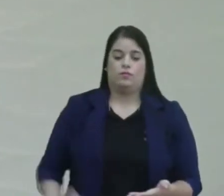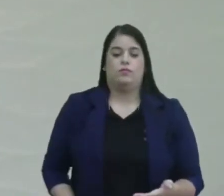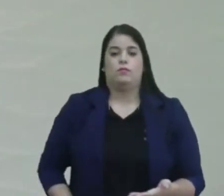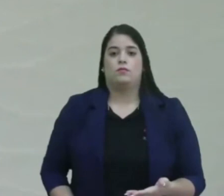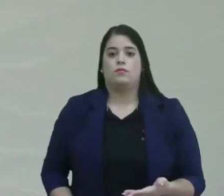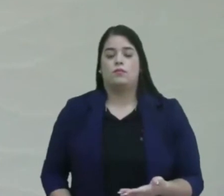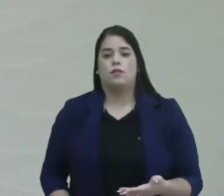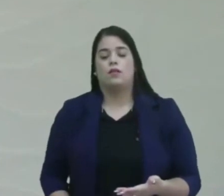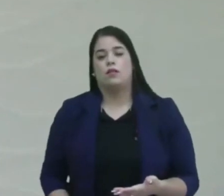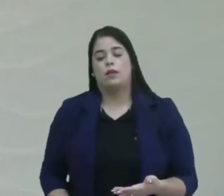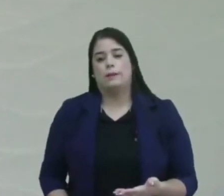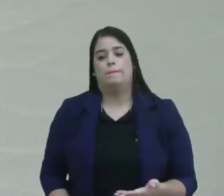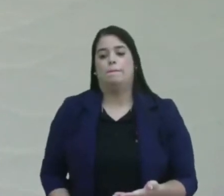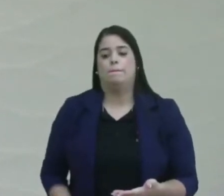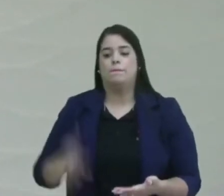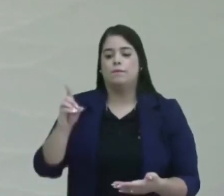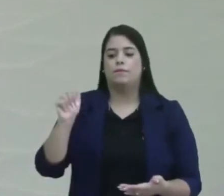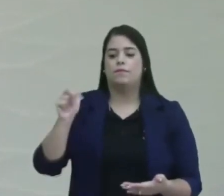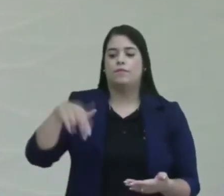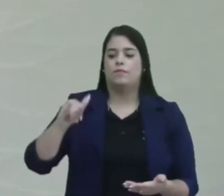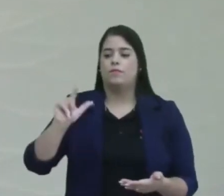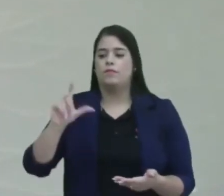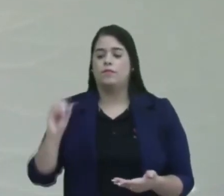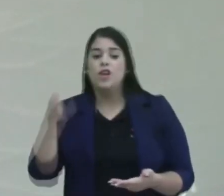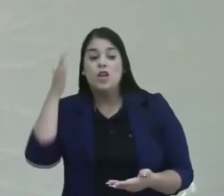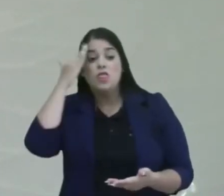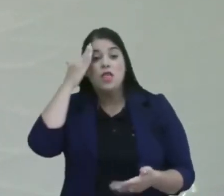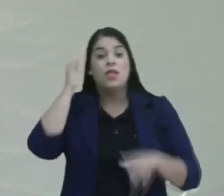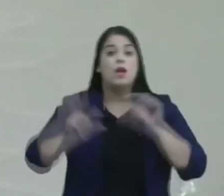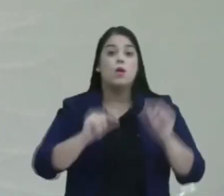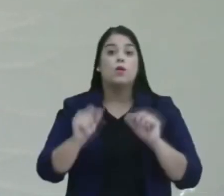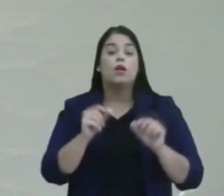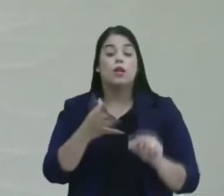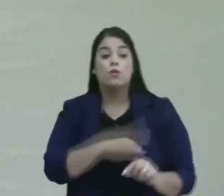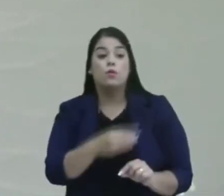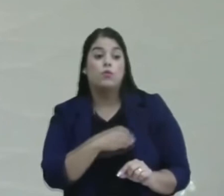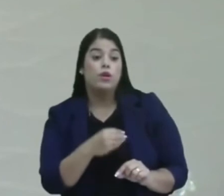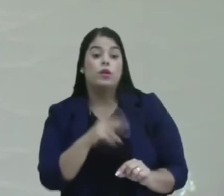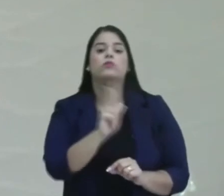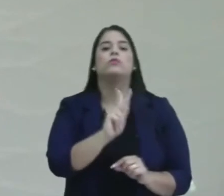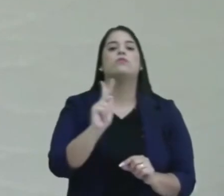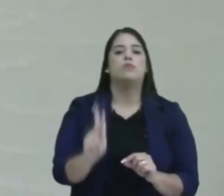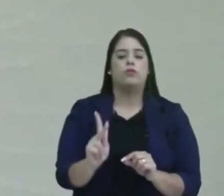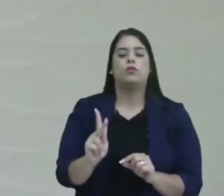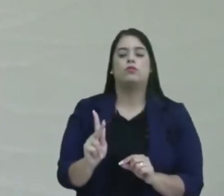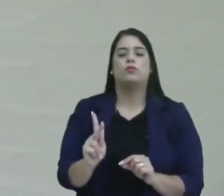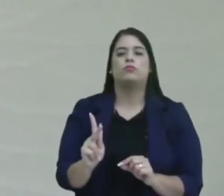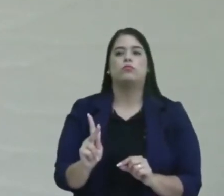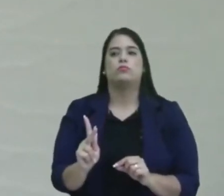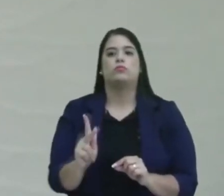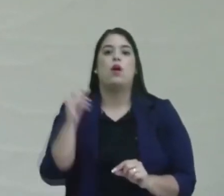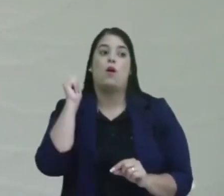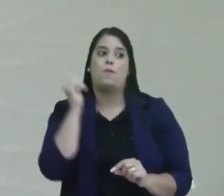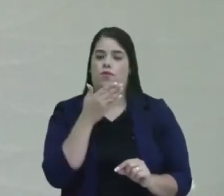do candidato a governador, né, Danilo Cabral, por entender e por ser filho de professor, ter tido a oportunidade de também